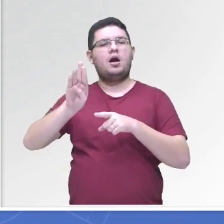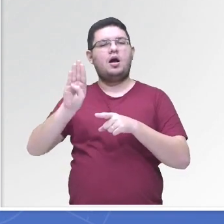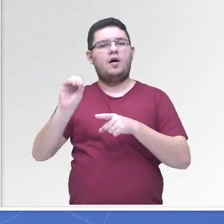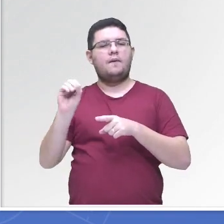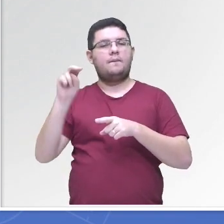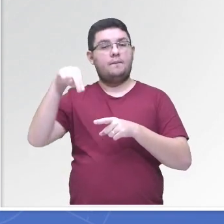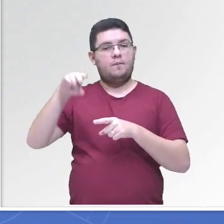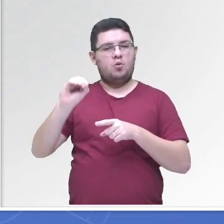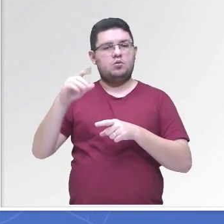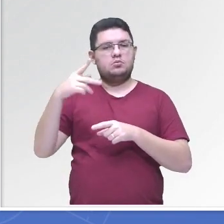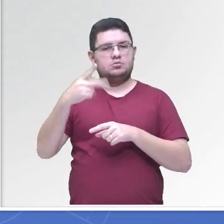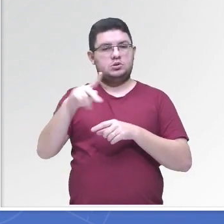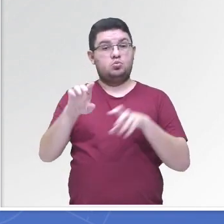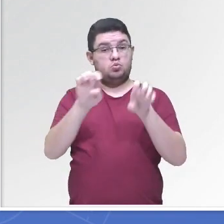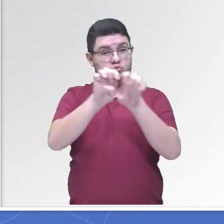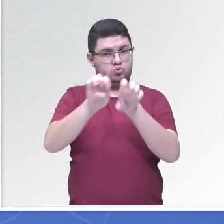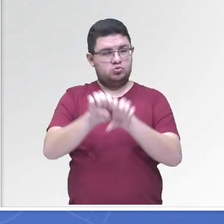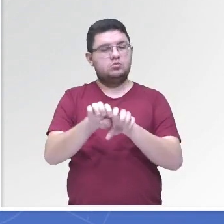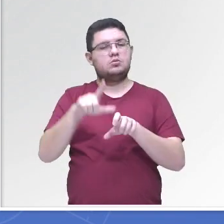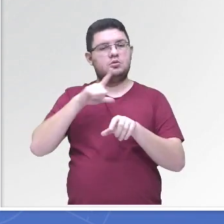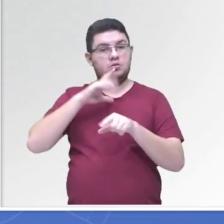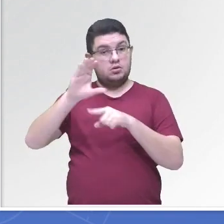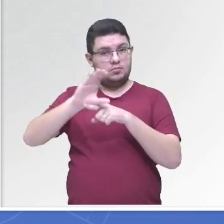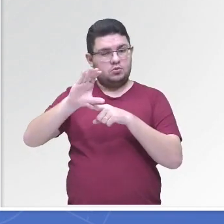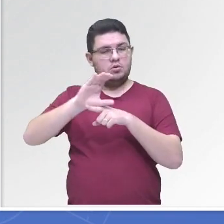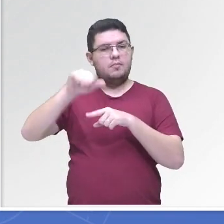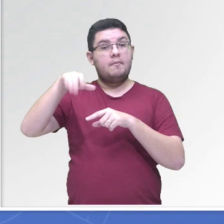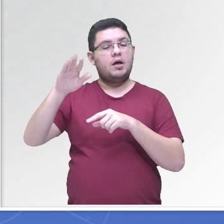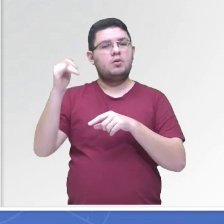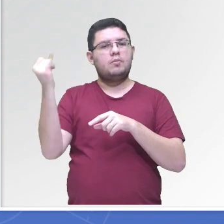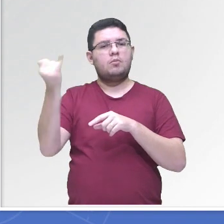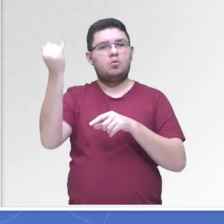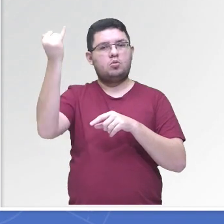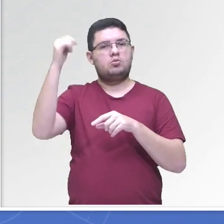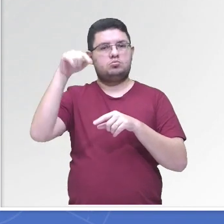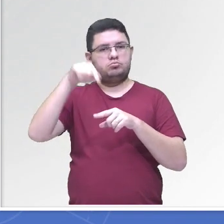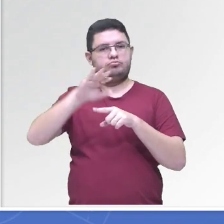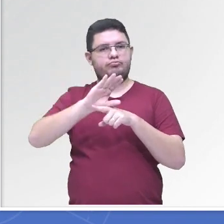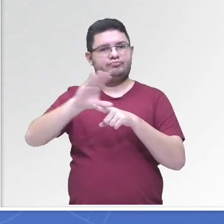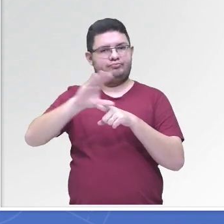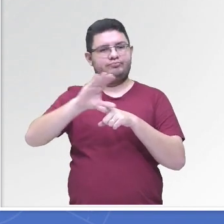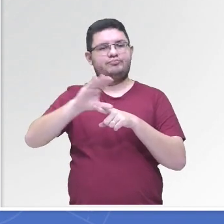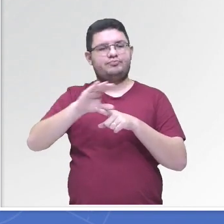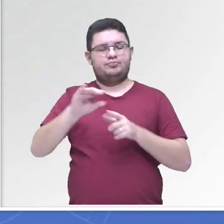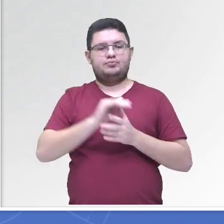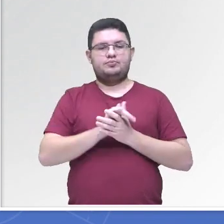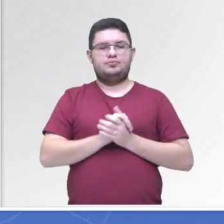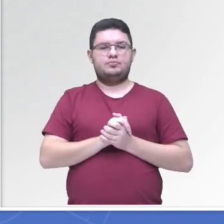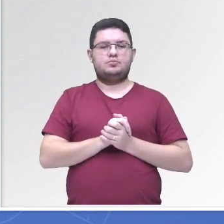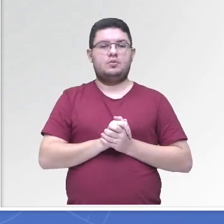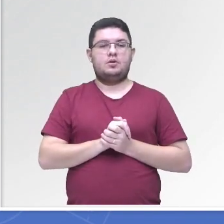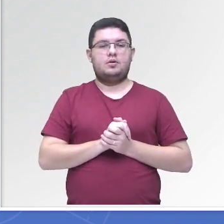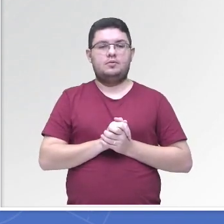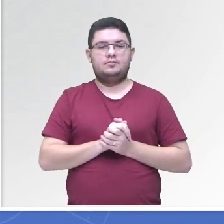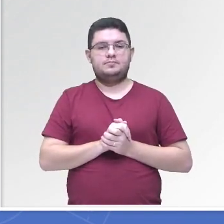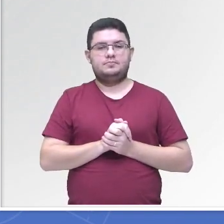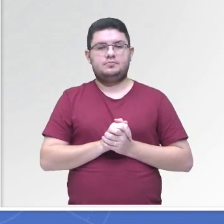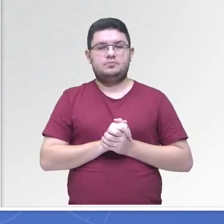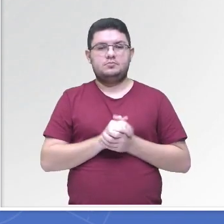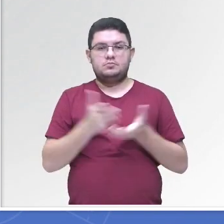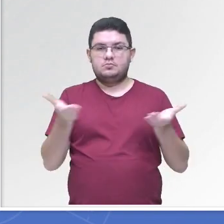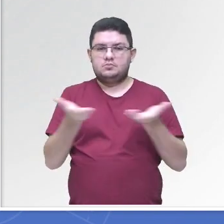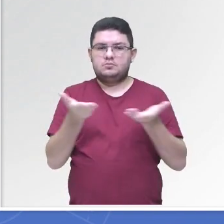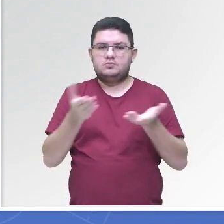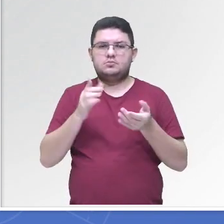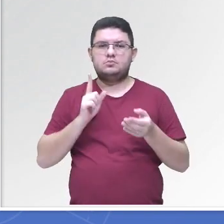estrutura, sendo que é o elemento mais importante dessa estrutura química, tá bom? Agora a gente vai,